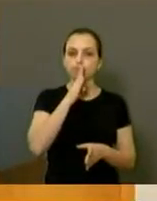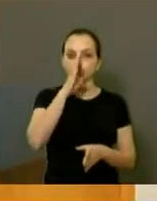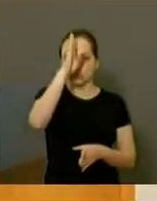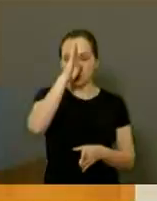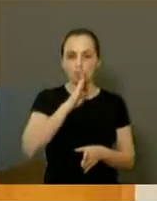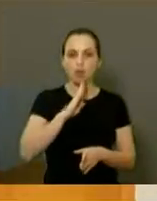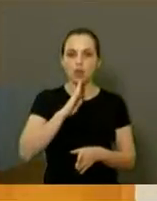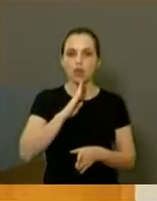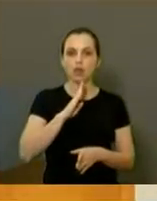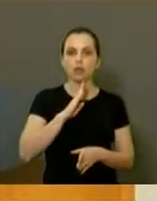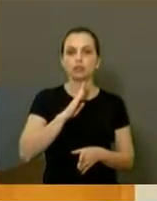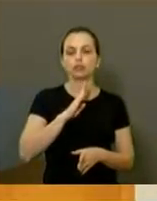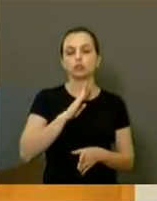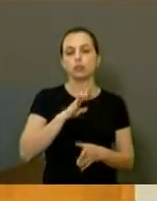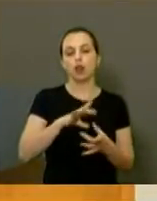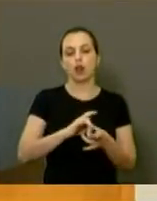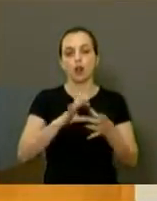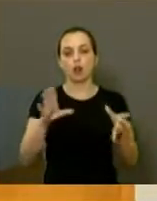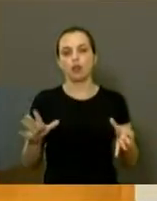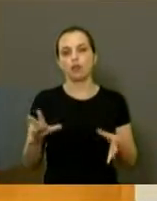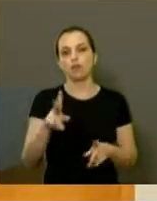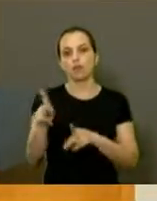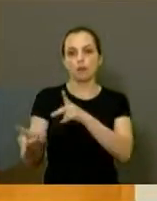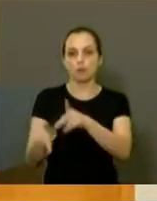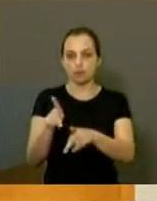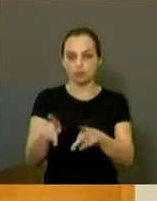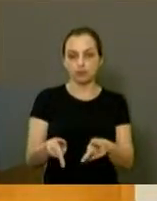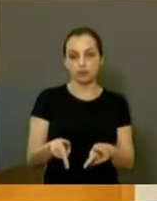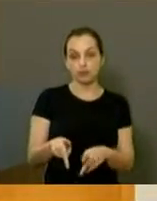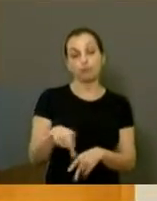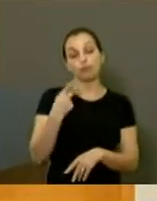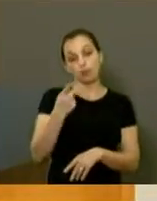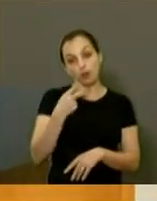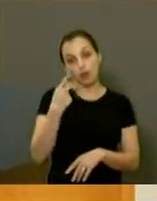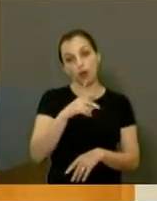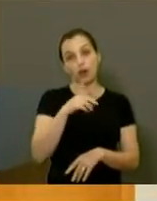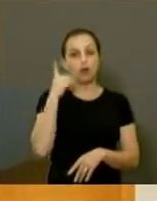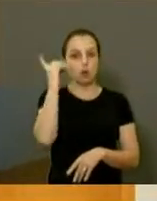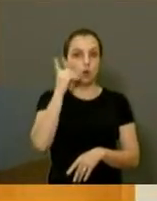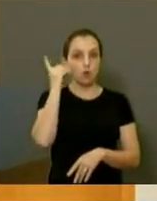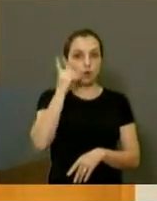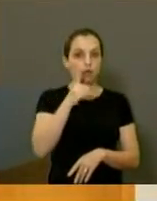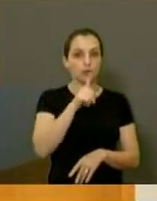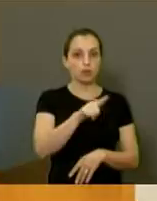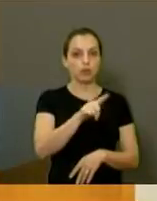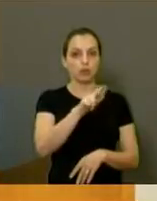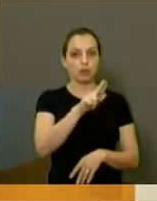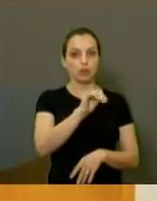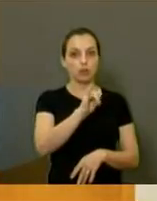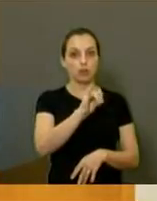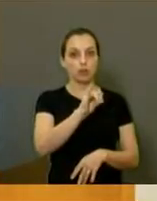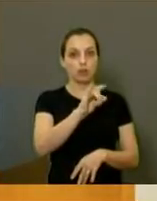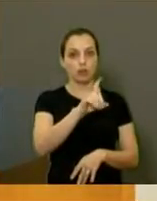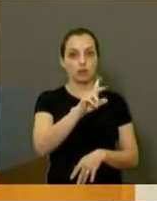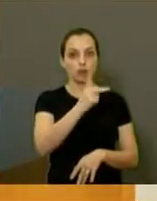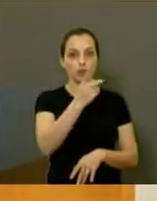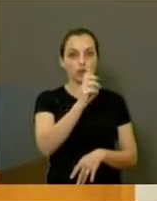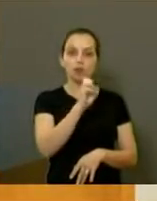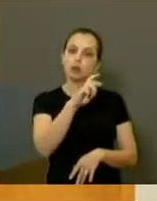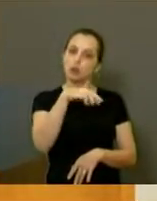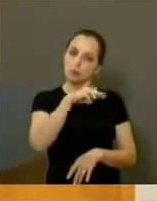dizer, Paulo, Alexandre e a todos que estão aí, que o deputado federal Guilherme Mussi, que é do nosso partido,